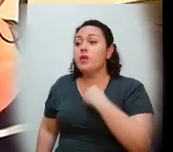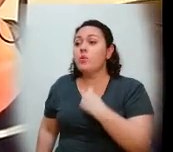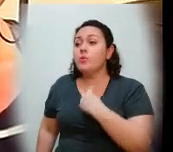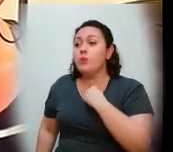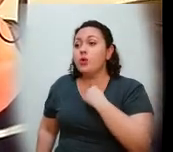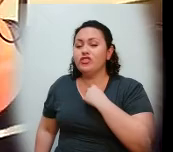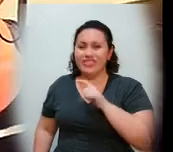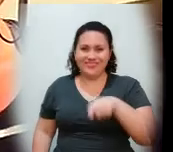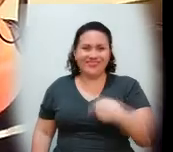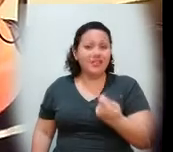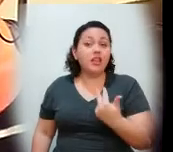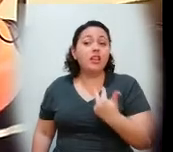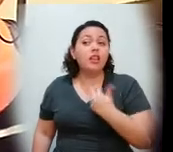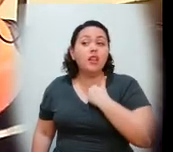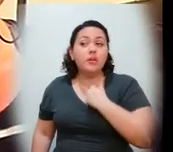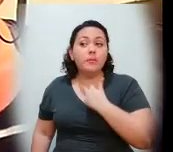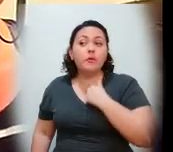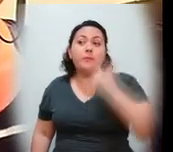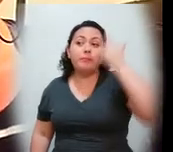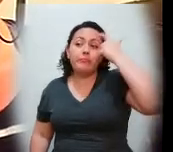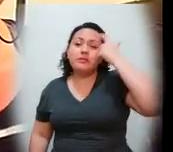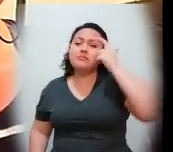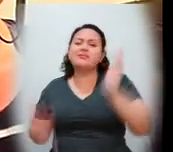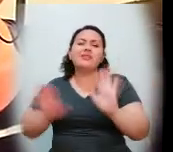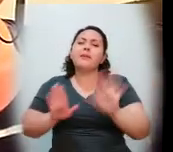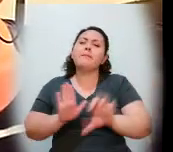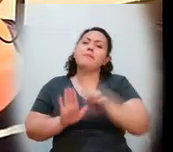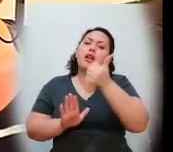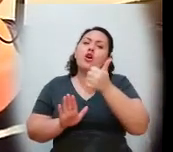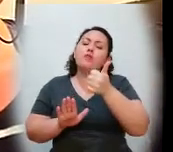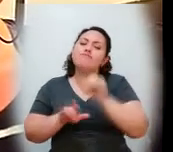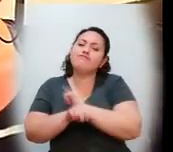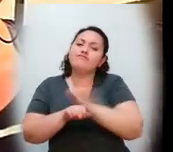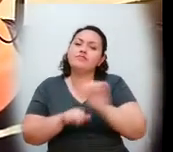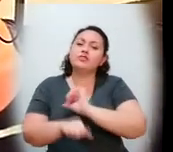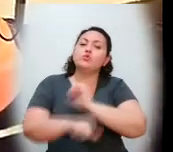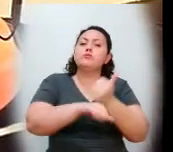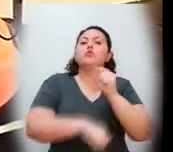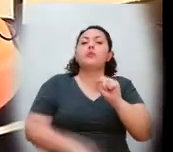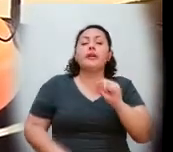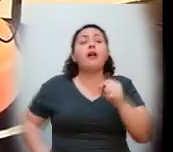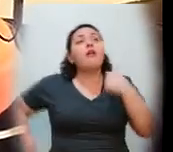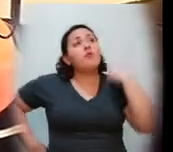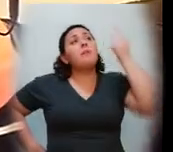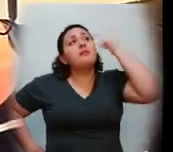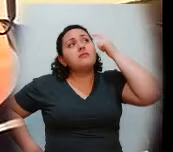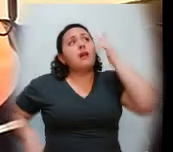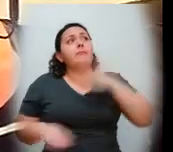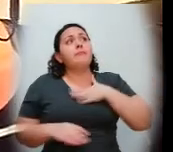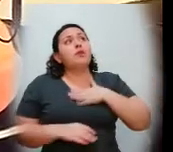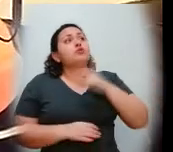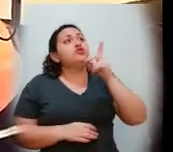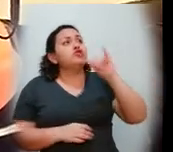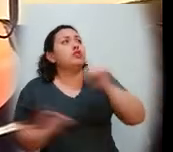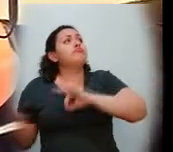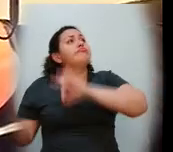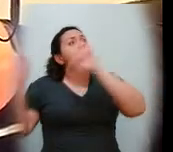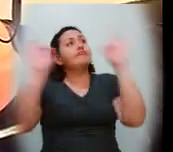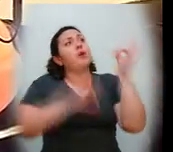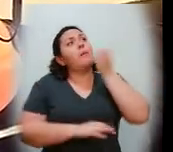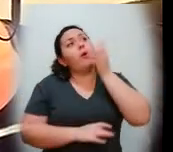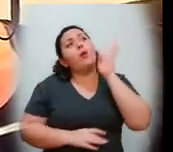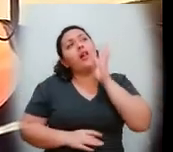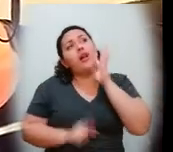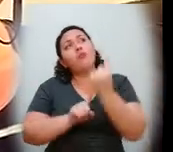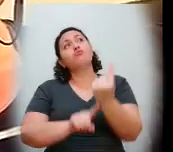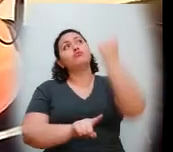coisa, bom, agora eu vou pensar naquele dia que eu tava com os meus amigos, foi um dia super legal, né? Num momento que eu